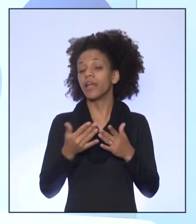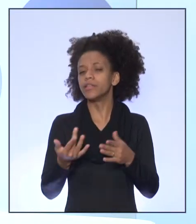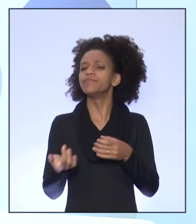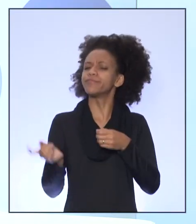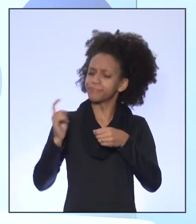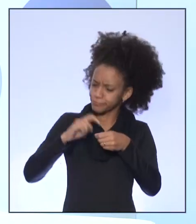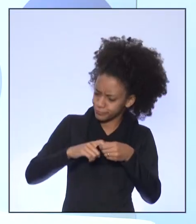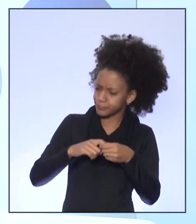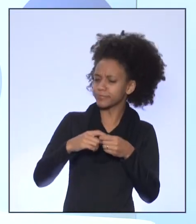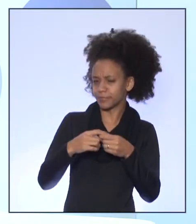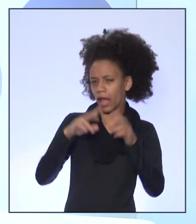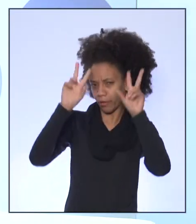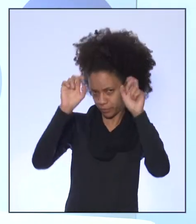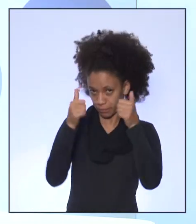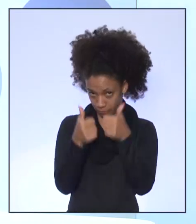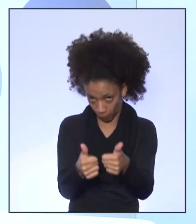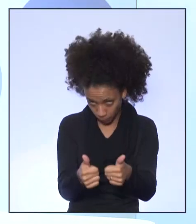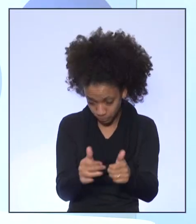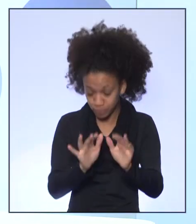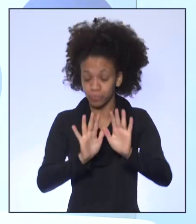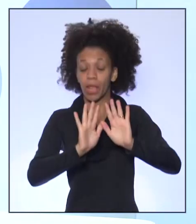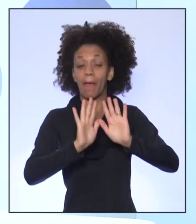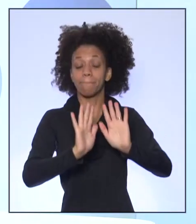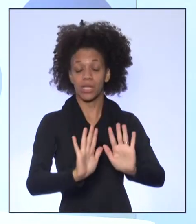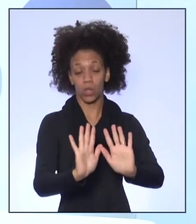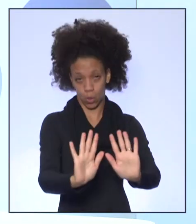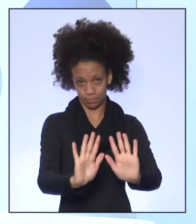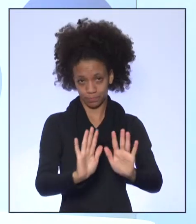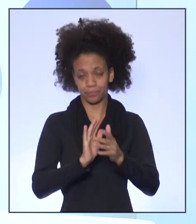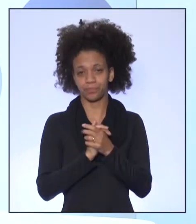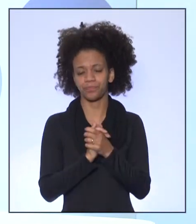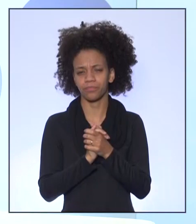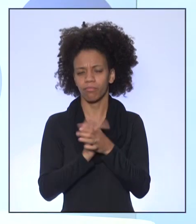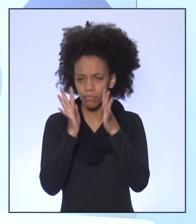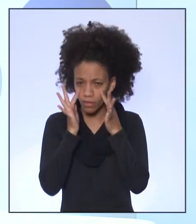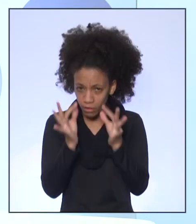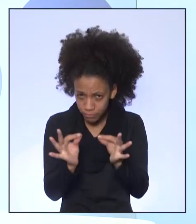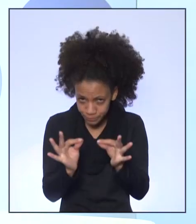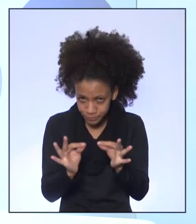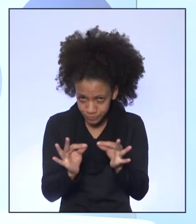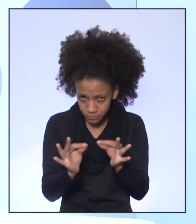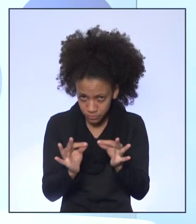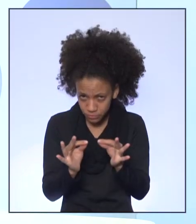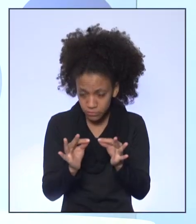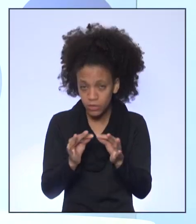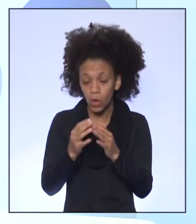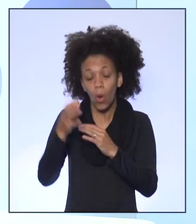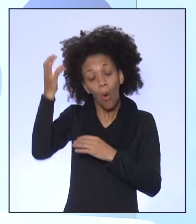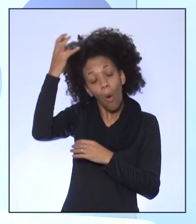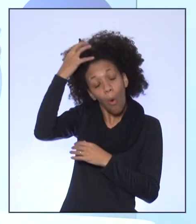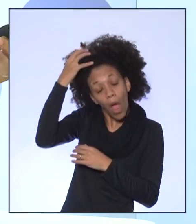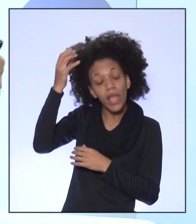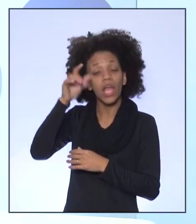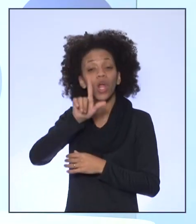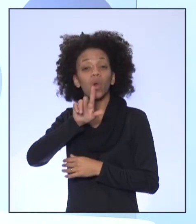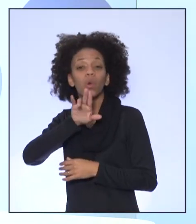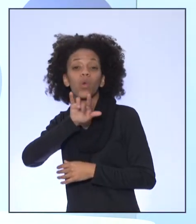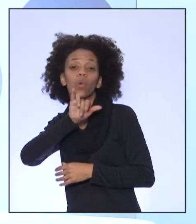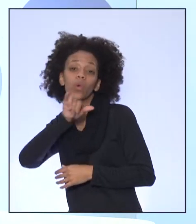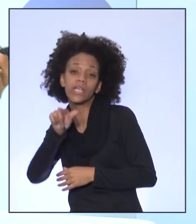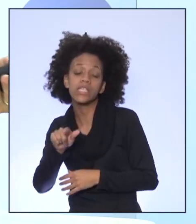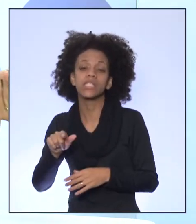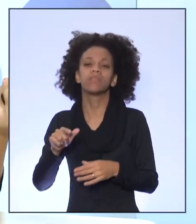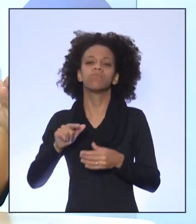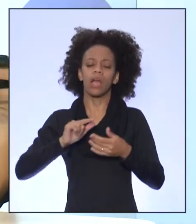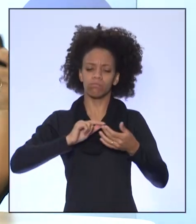essa aula. Perfeito? Bom, assim, o rei Luís XVI ele convoca uma assembleia